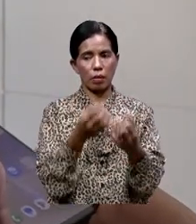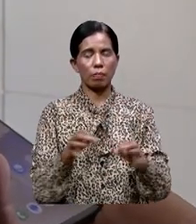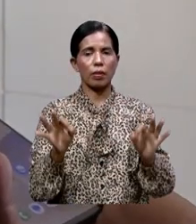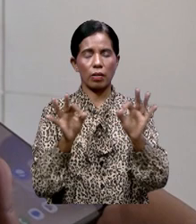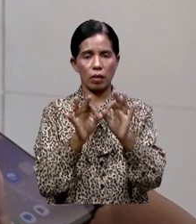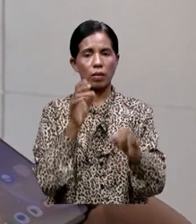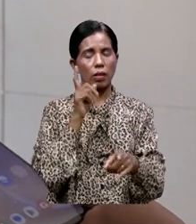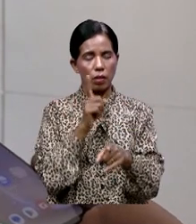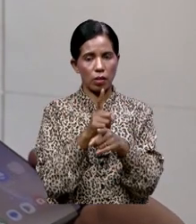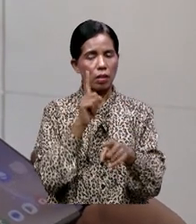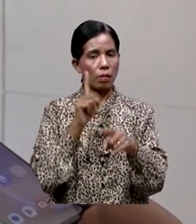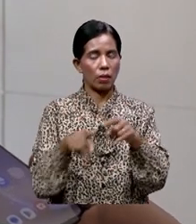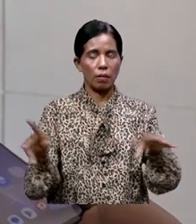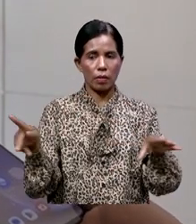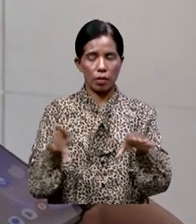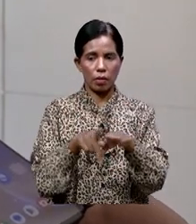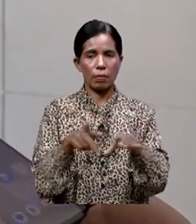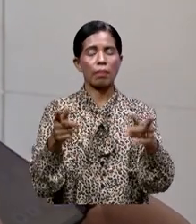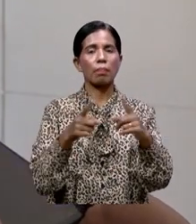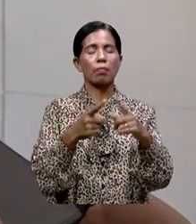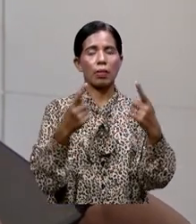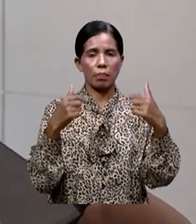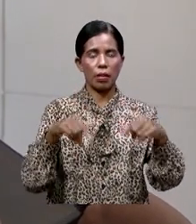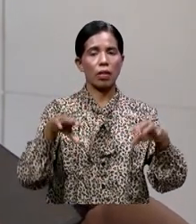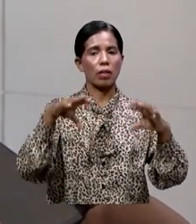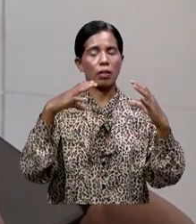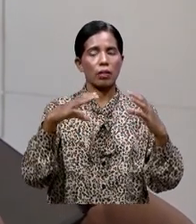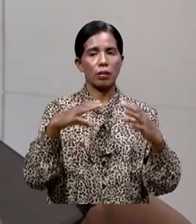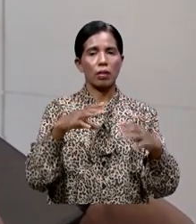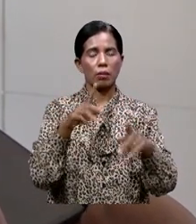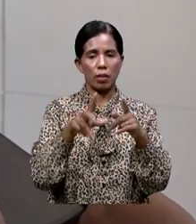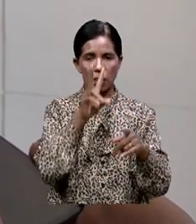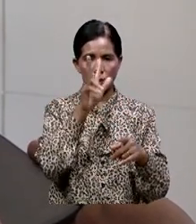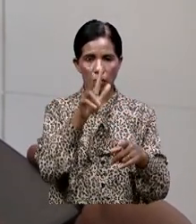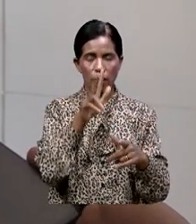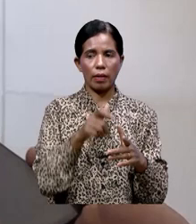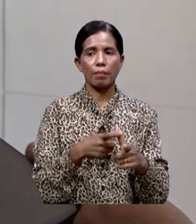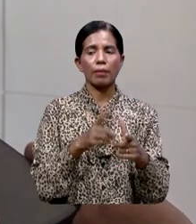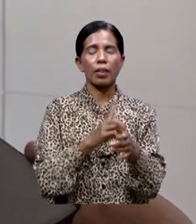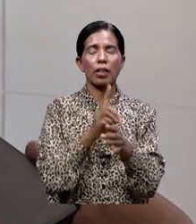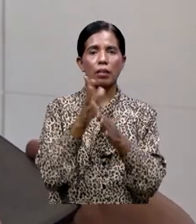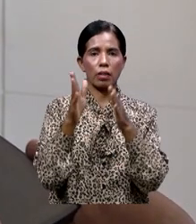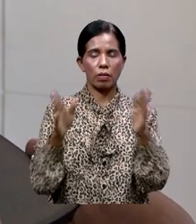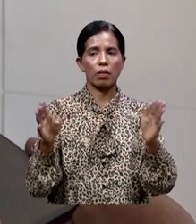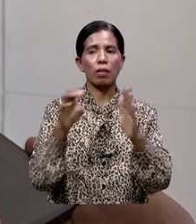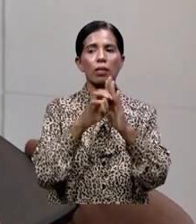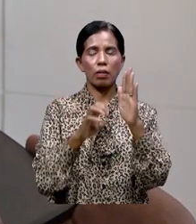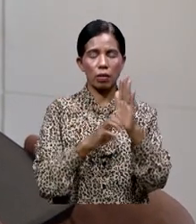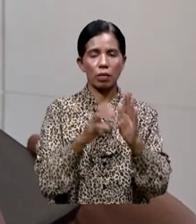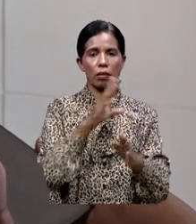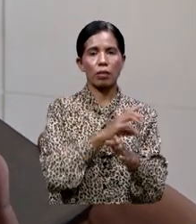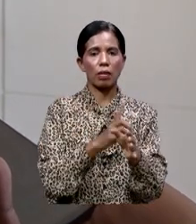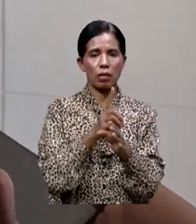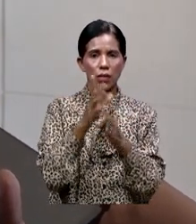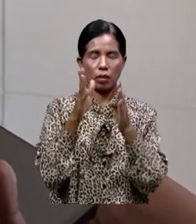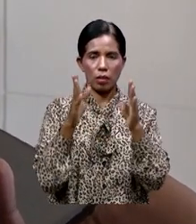liu labele marca presença mai be mai conselheiro conselho de imprensa na entoro diretor executivo ou